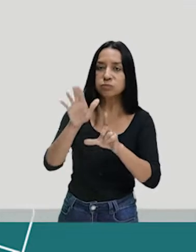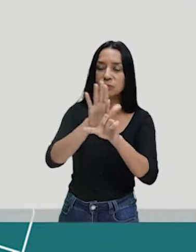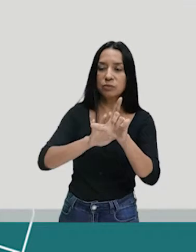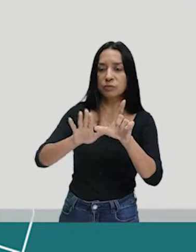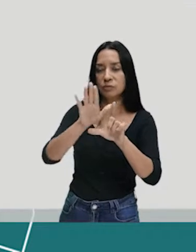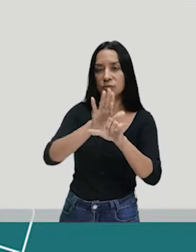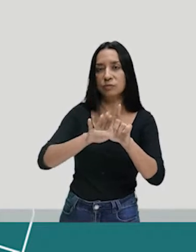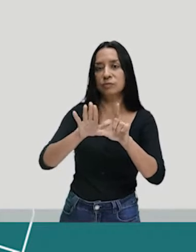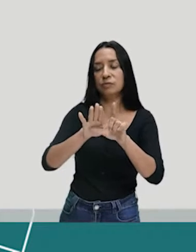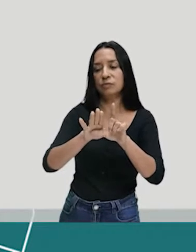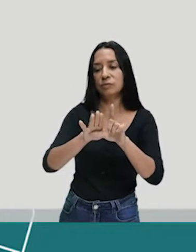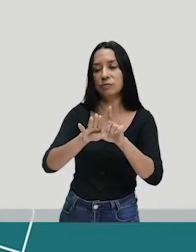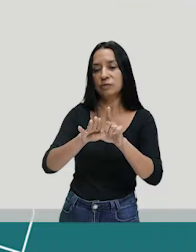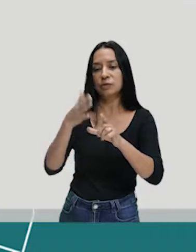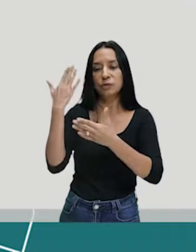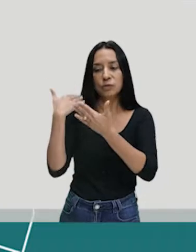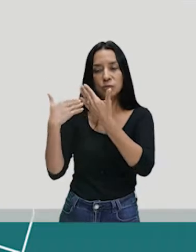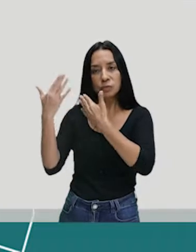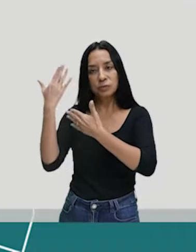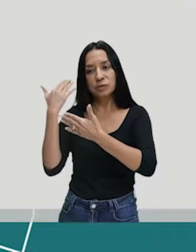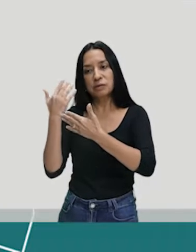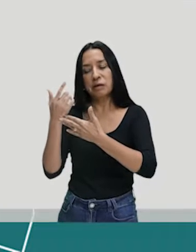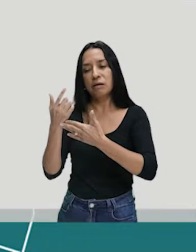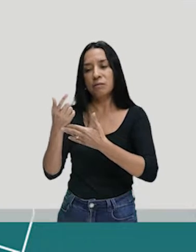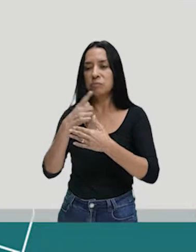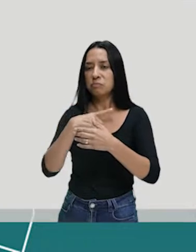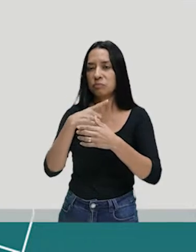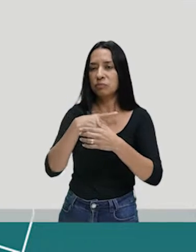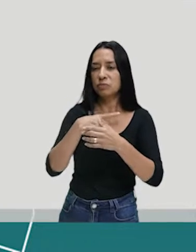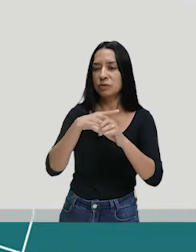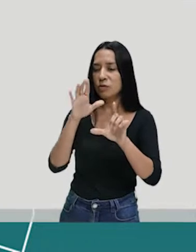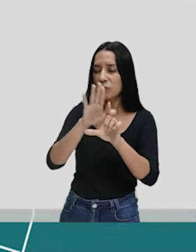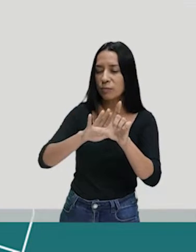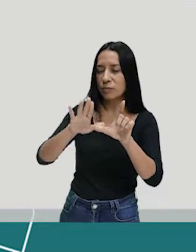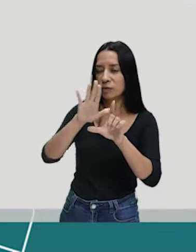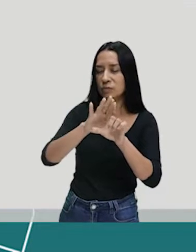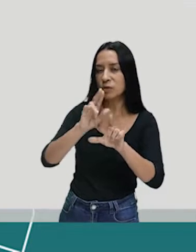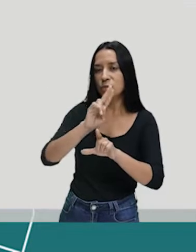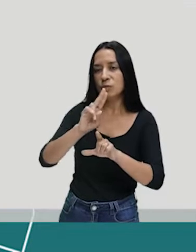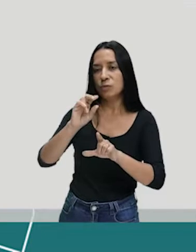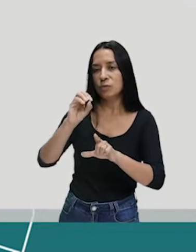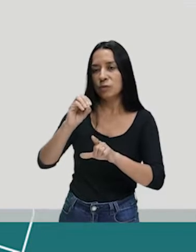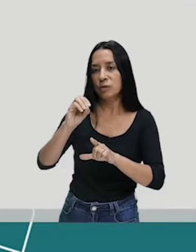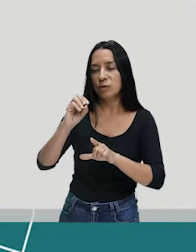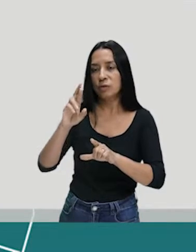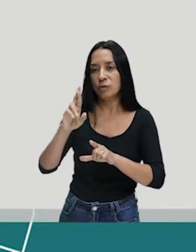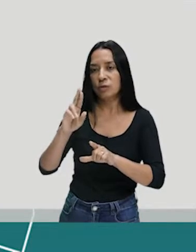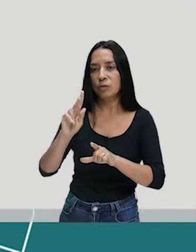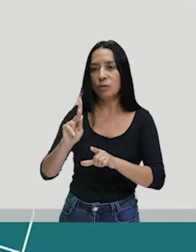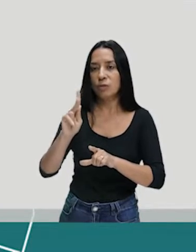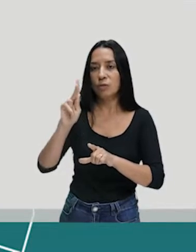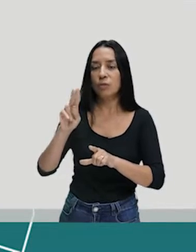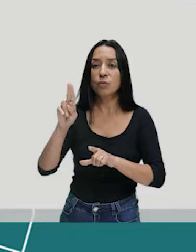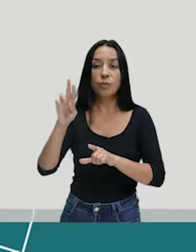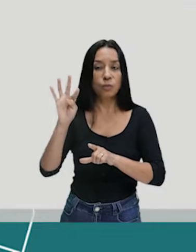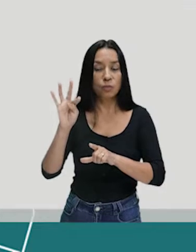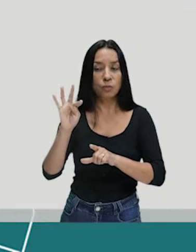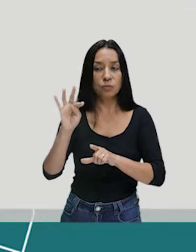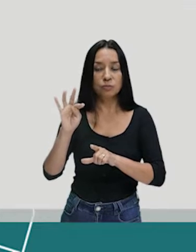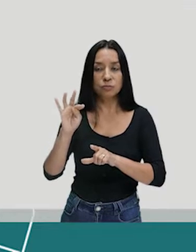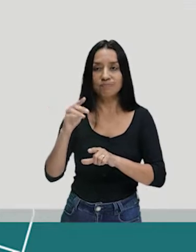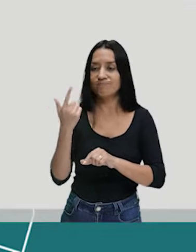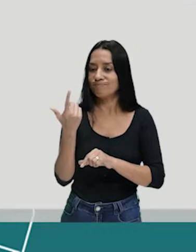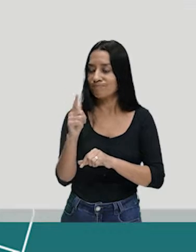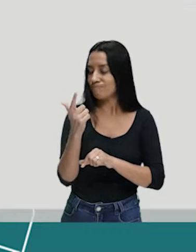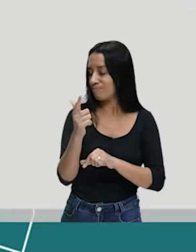existia uma plataforma chamada de Orkut não existe mais foi substituído e outras plataformas acabaram